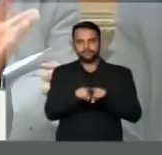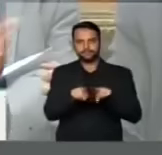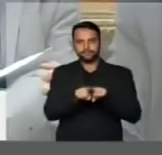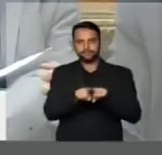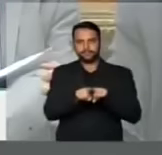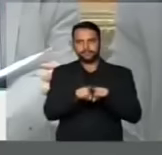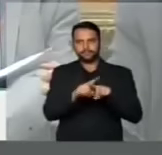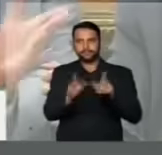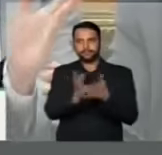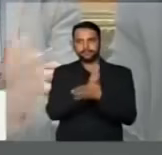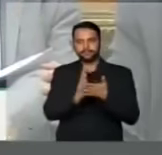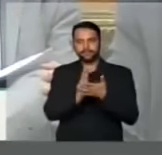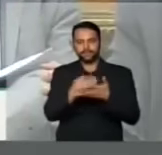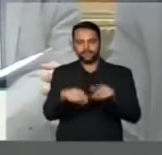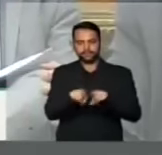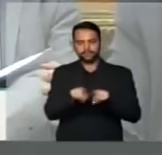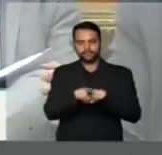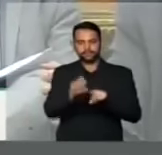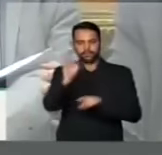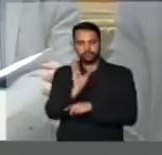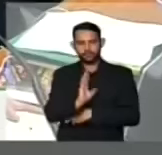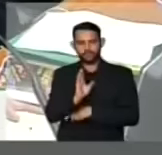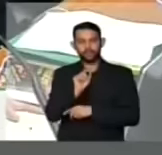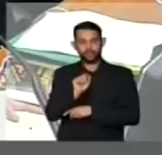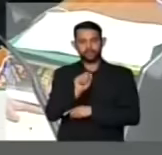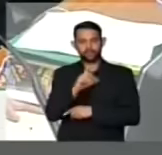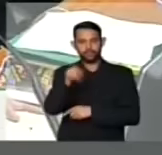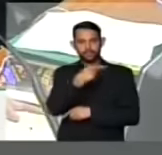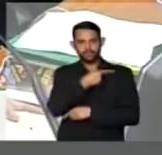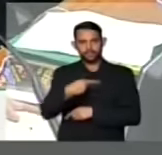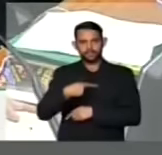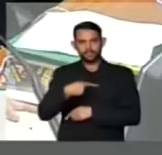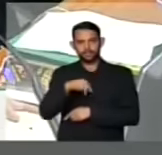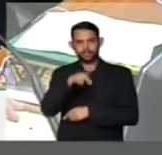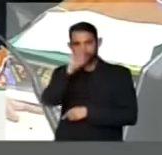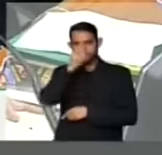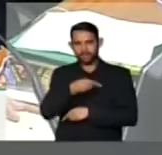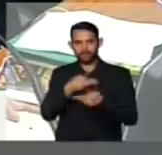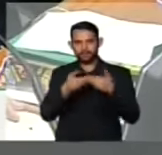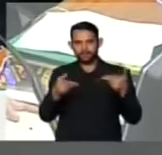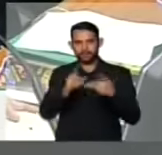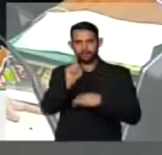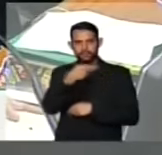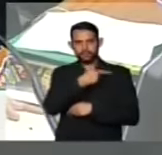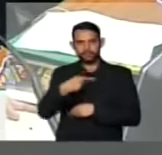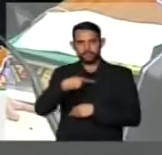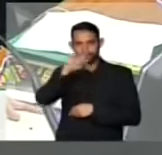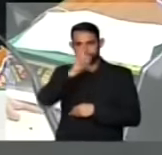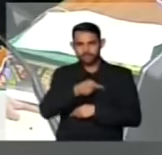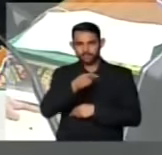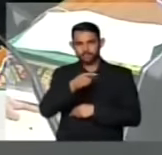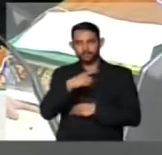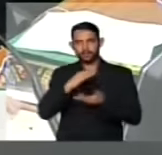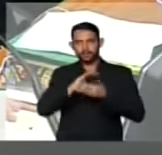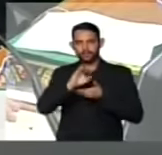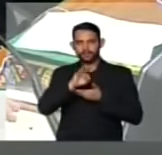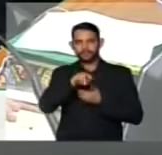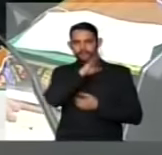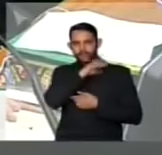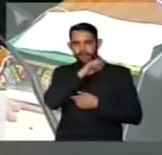tempo. Ele vai ceder. Ok. O Brasil em que um ex-presidente manda um ex-presidente manda a Receita